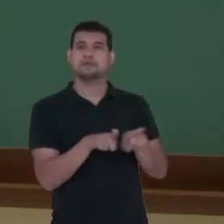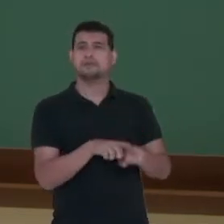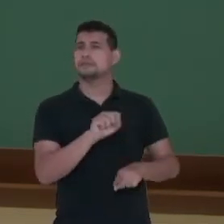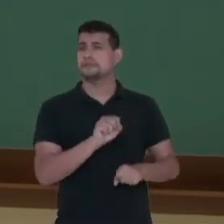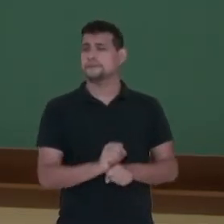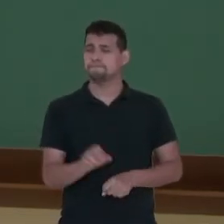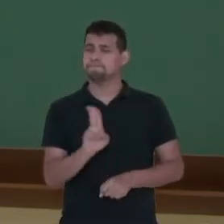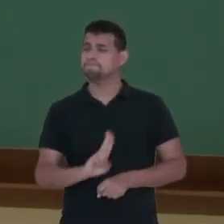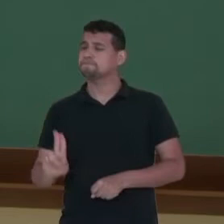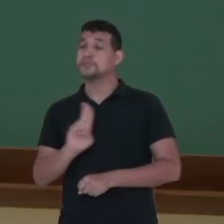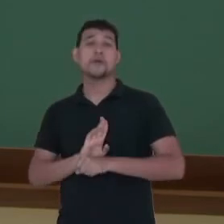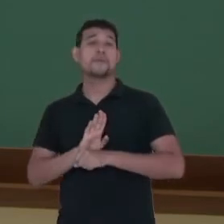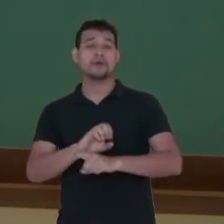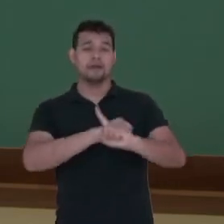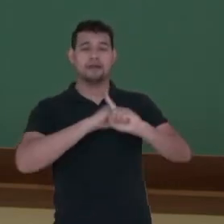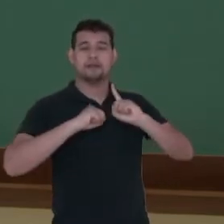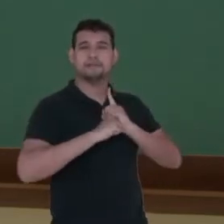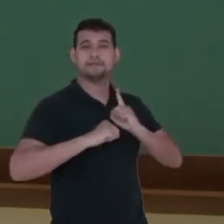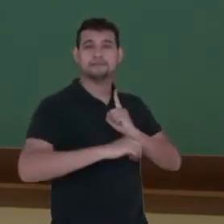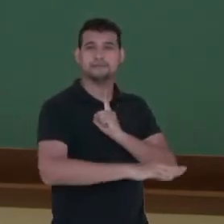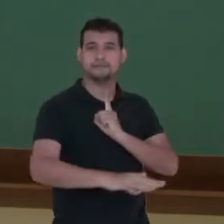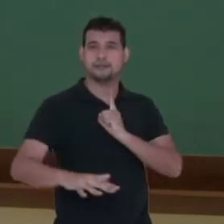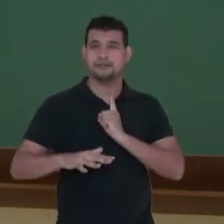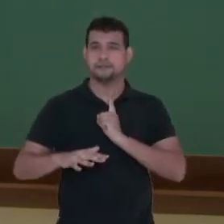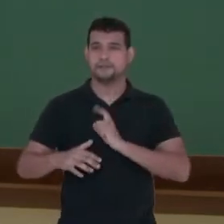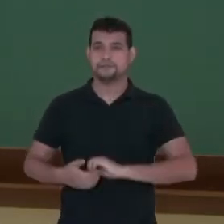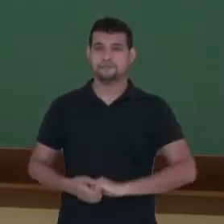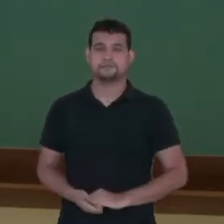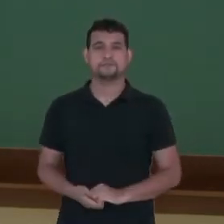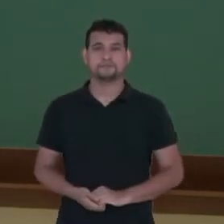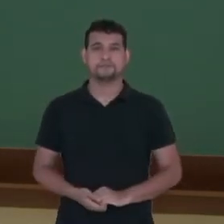útil para a sociedade.